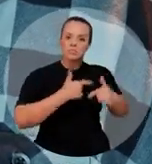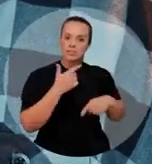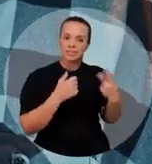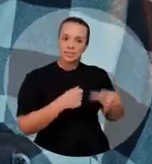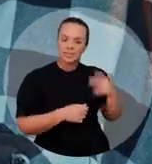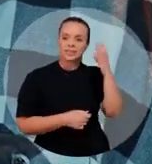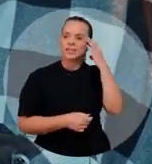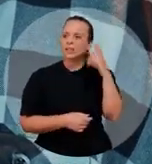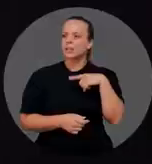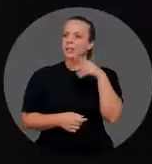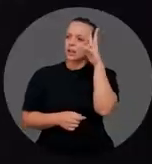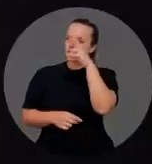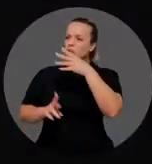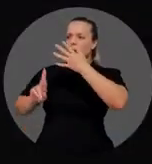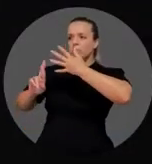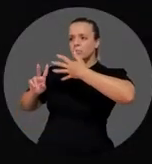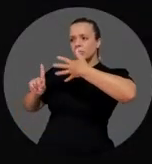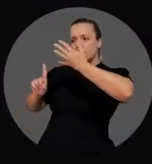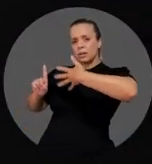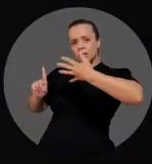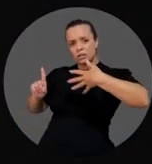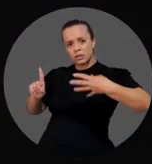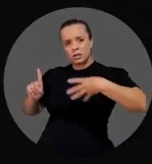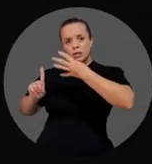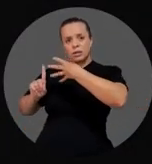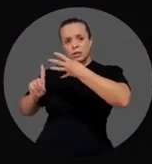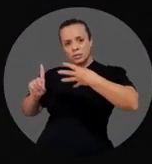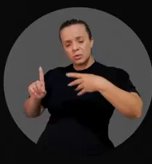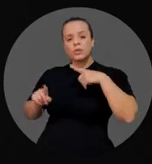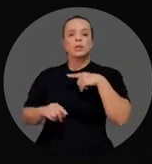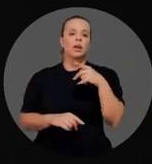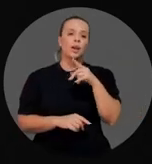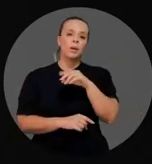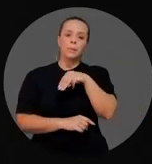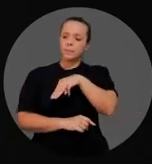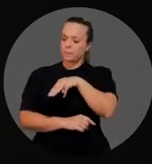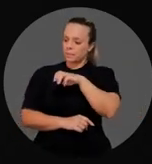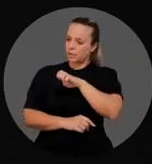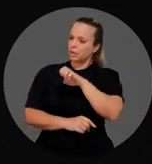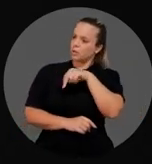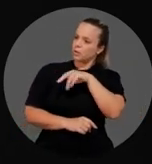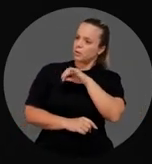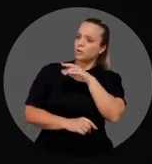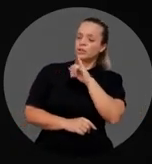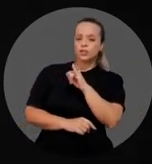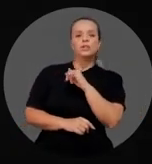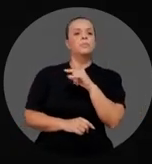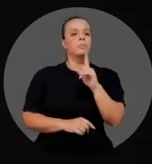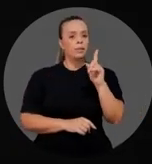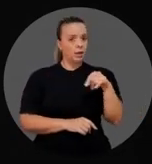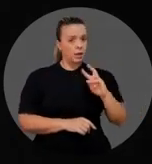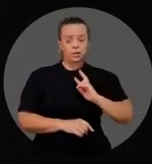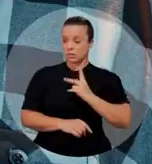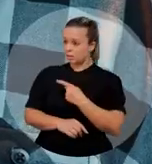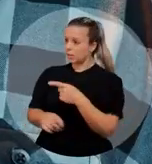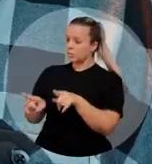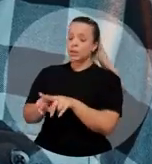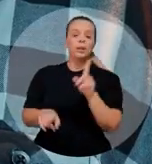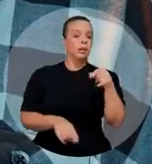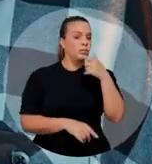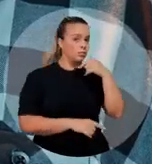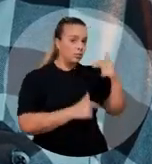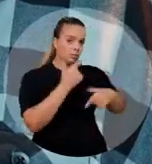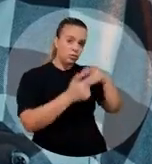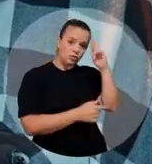da cena aqui de Cuiabá mesmo. A história LGBT de Cuiabá passa pelo Menotti. Sim. E das drags também, né? Sim. E ele que